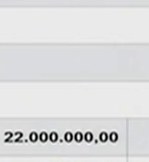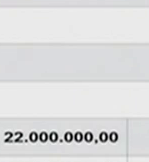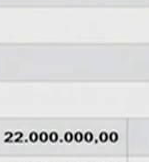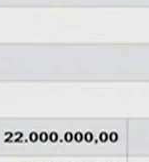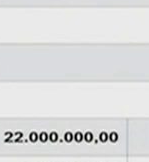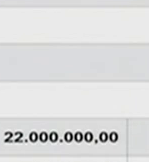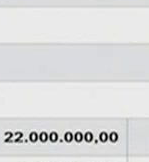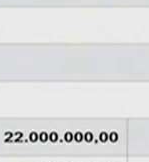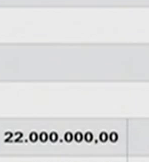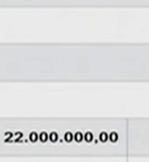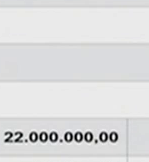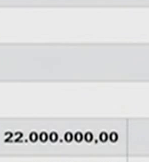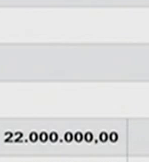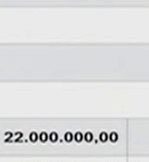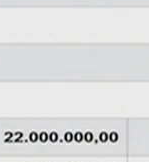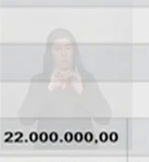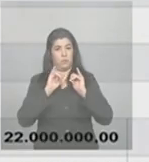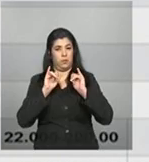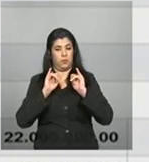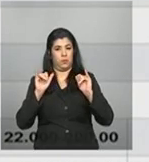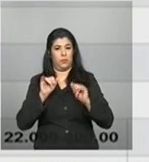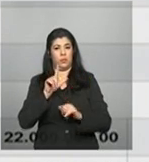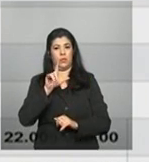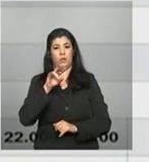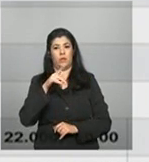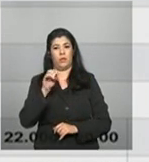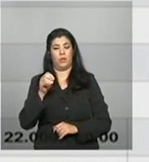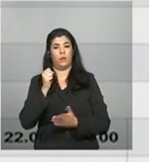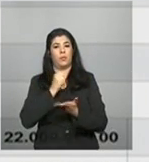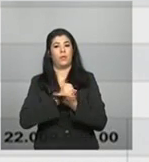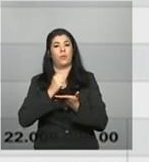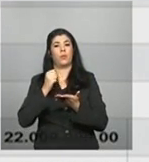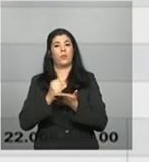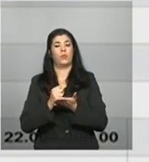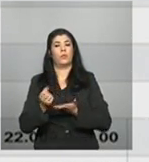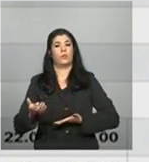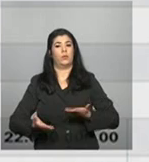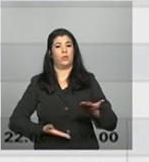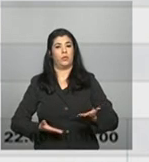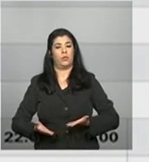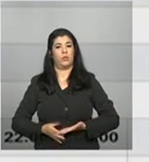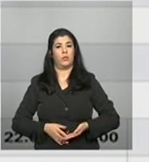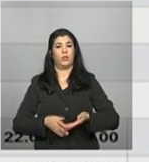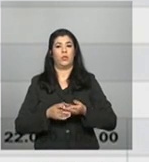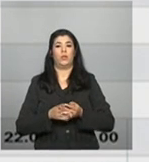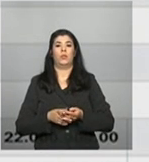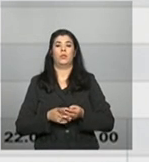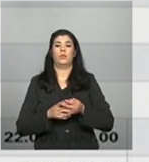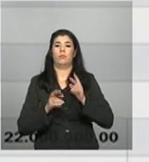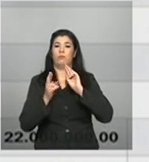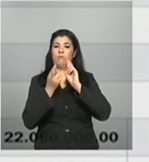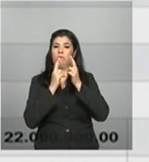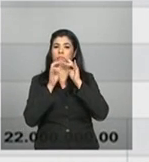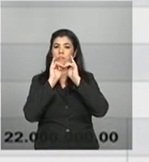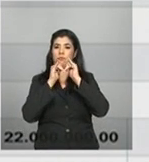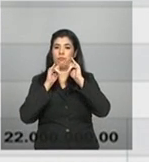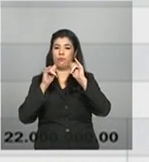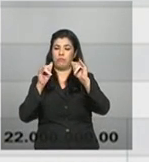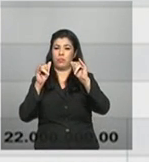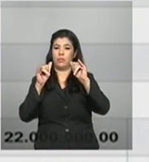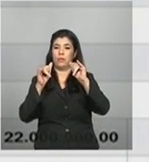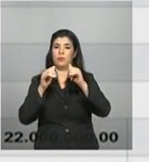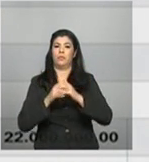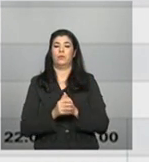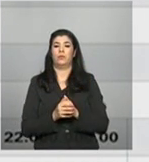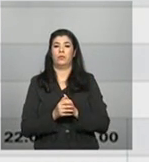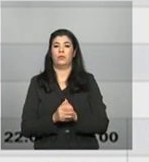acompanha o leilão para a contratação do serviço de transmissão de energia elétrica.